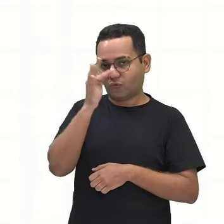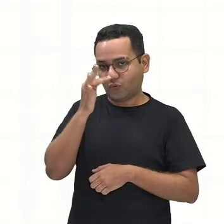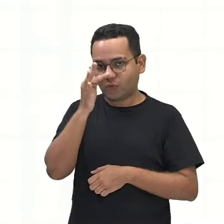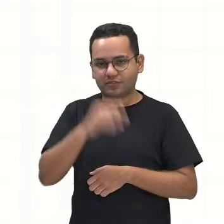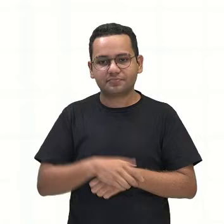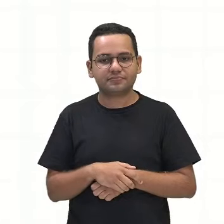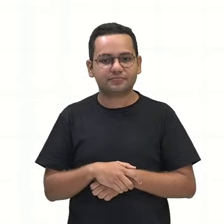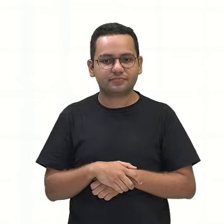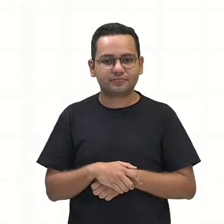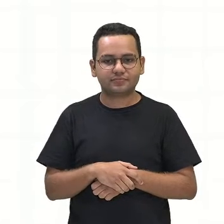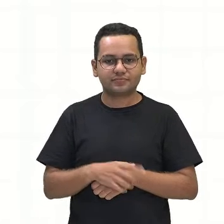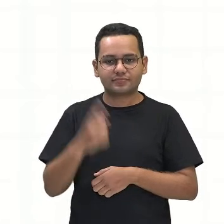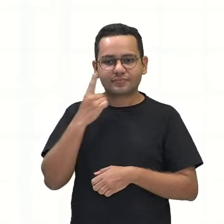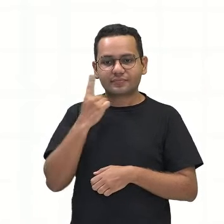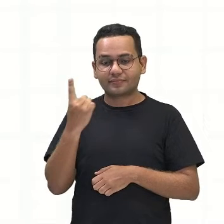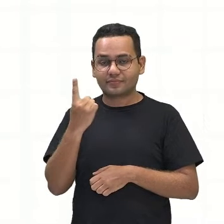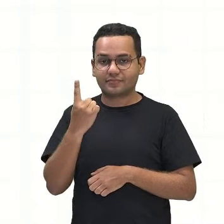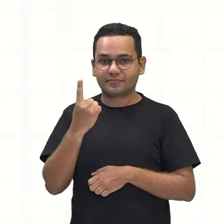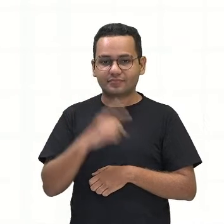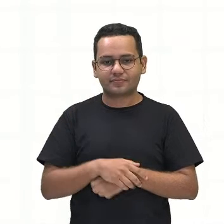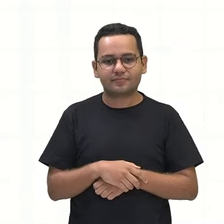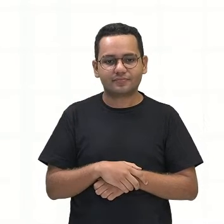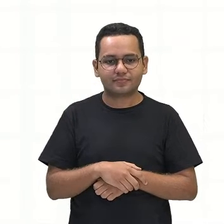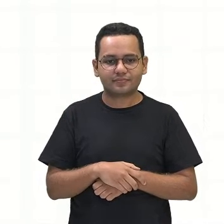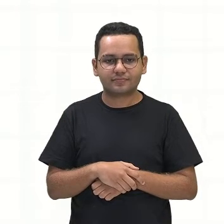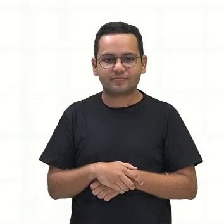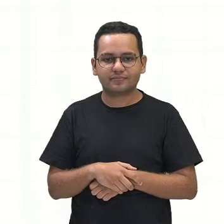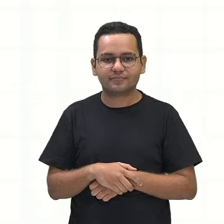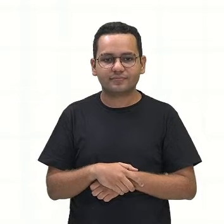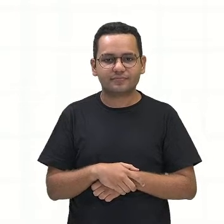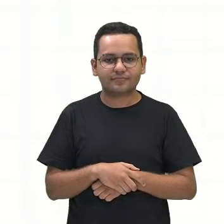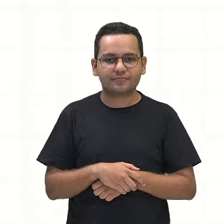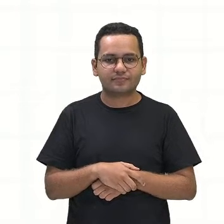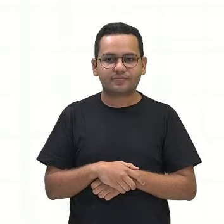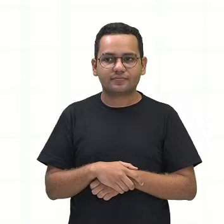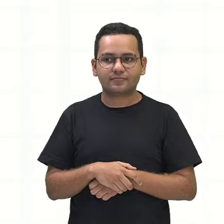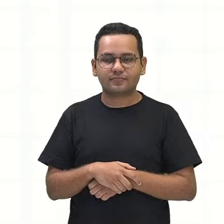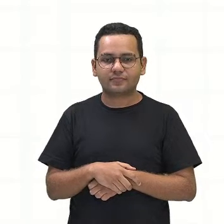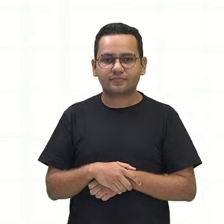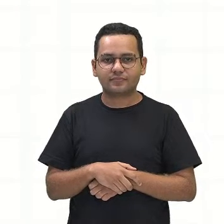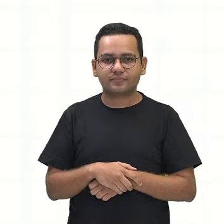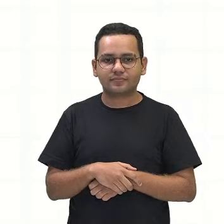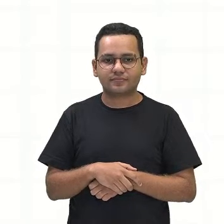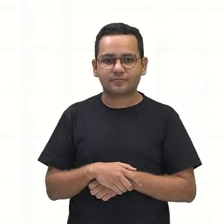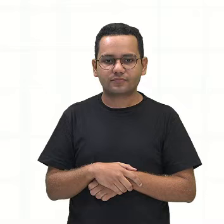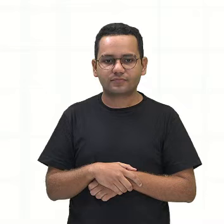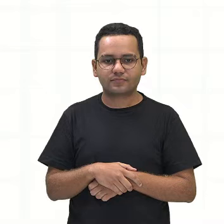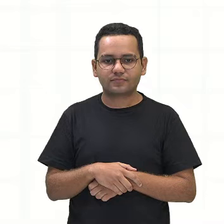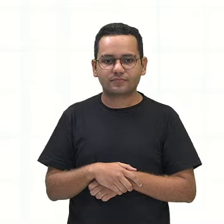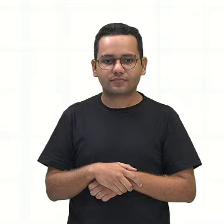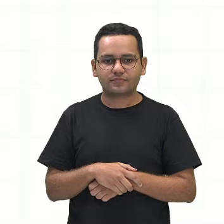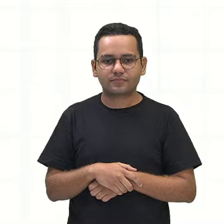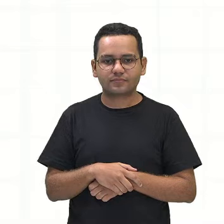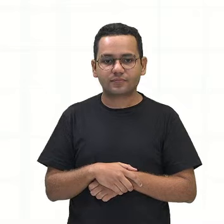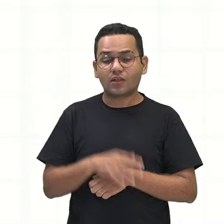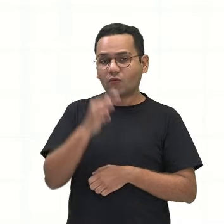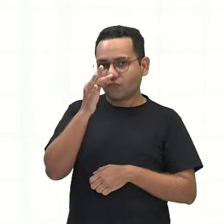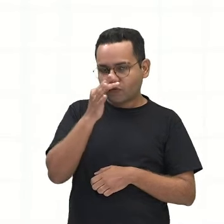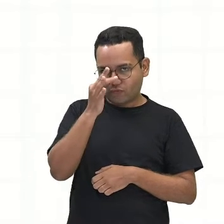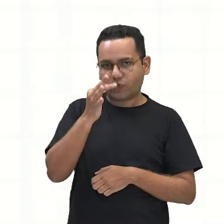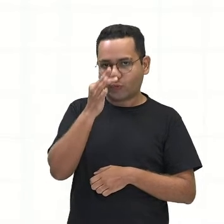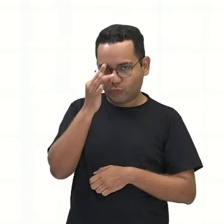aí representado na ilustração. Então é das flores que as